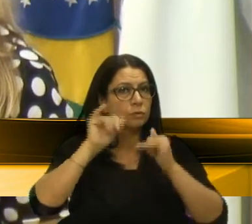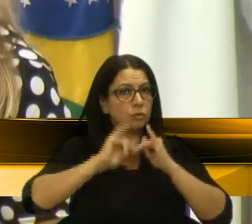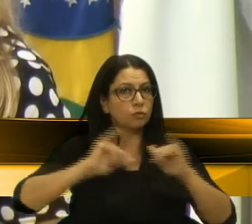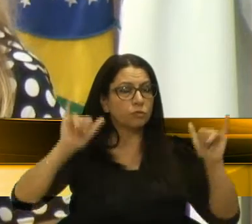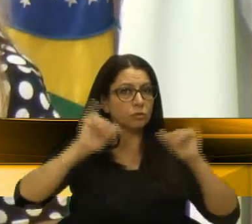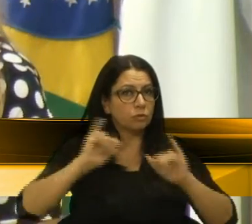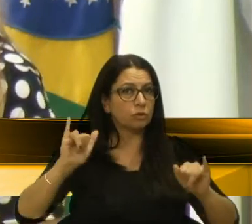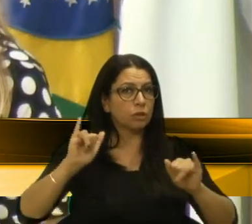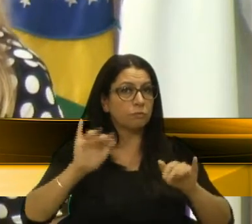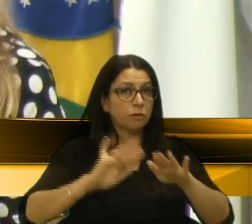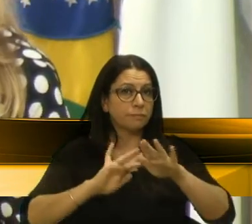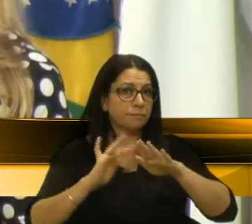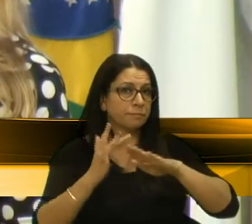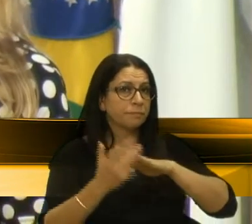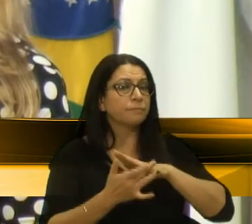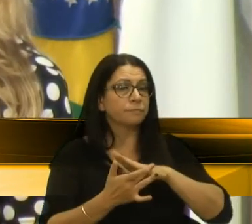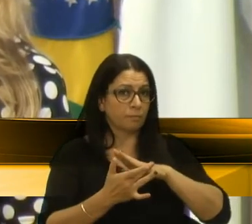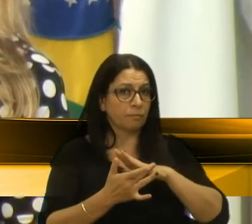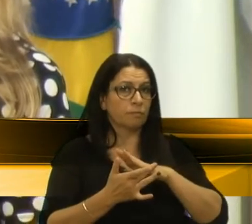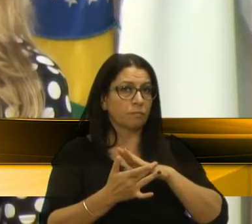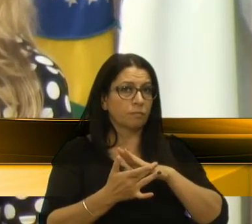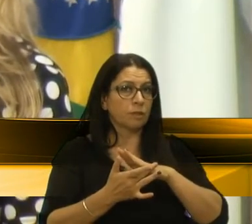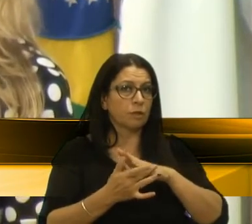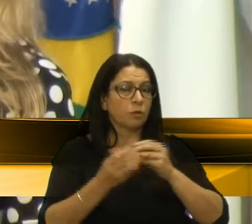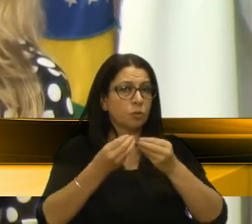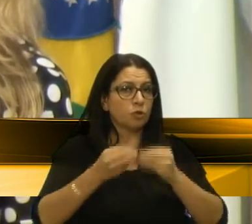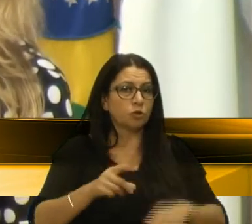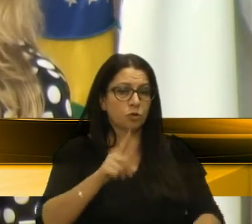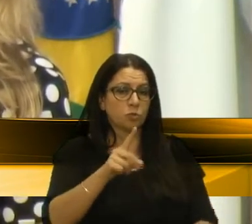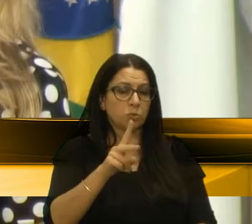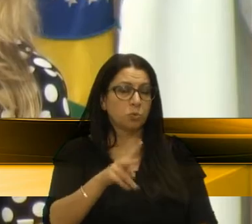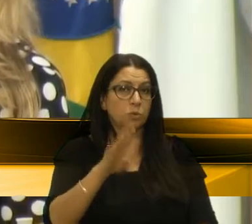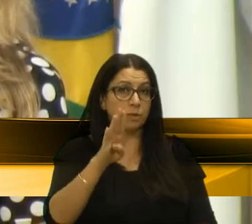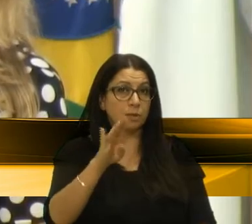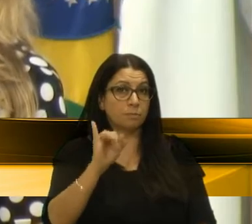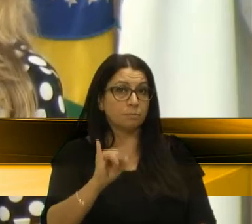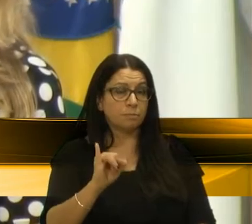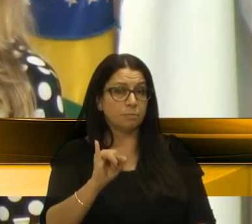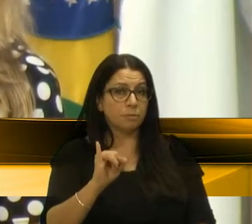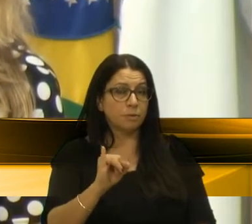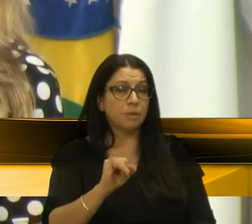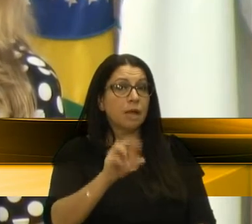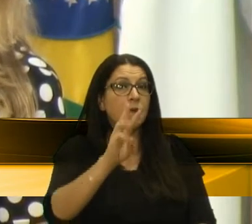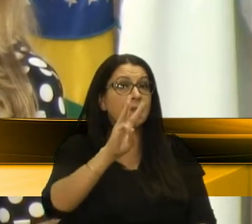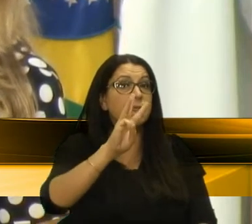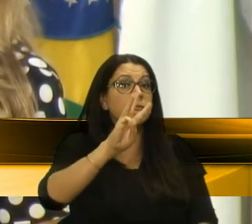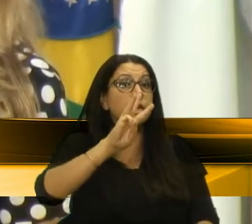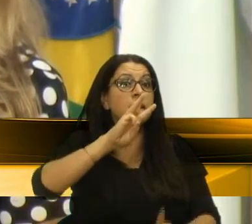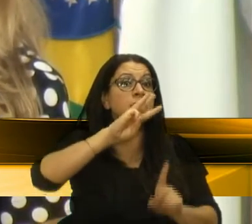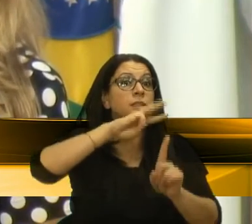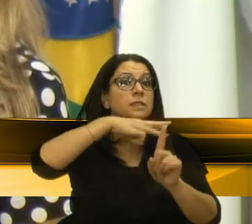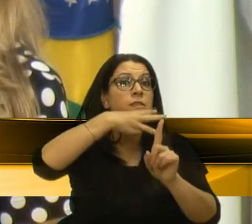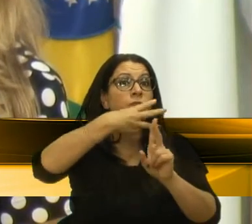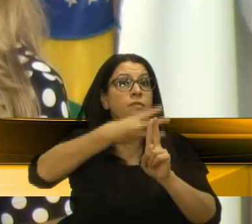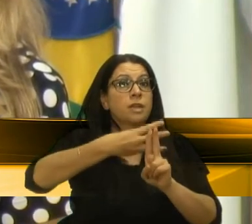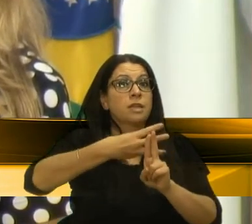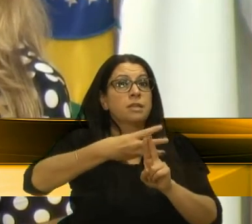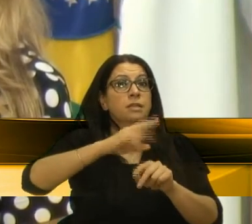divulgado na imprensa que o rombo de 12 milhões da Previdência é 3 vezes o orçamento da